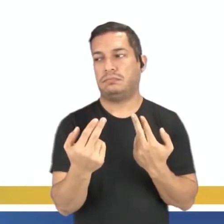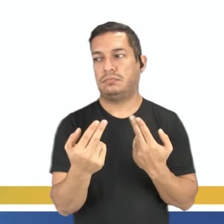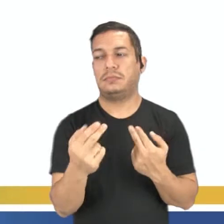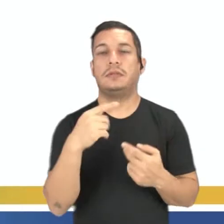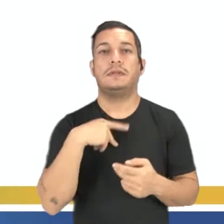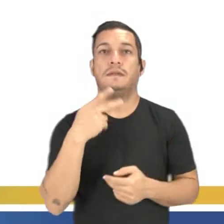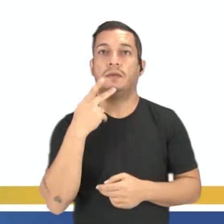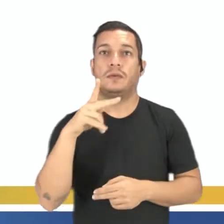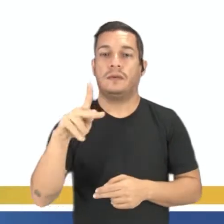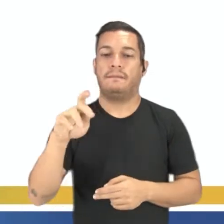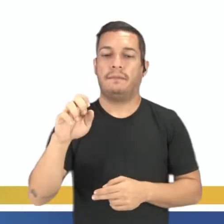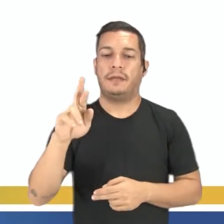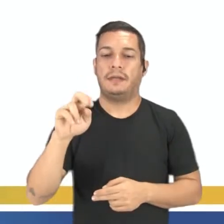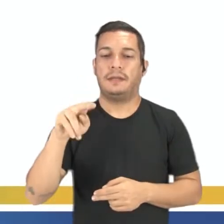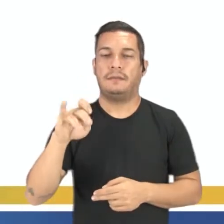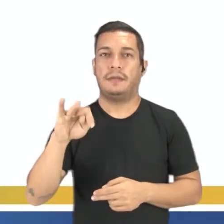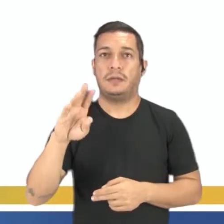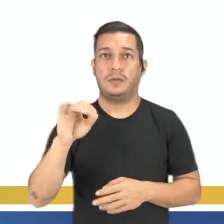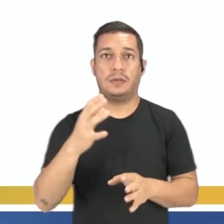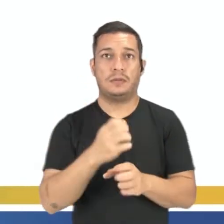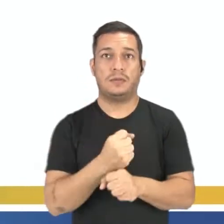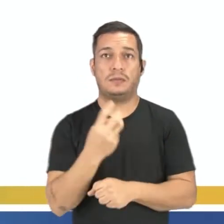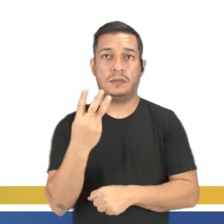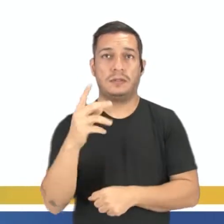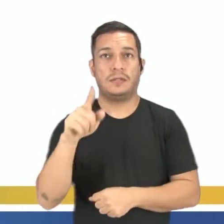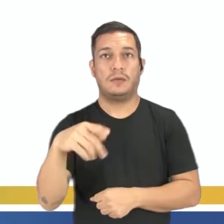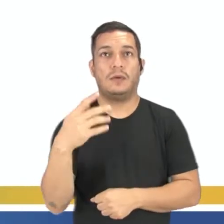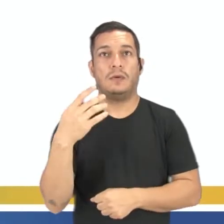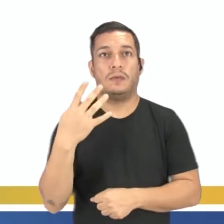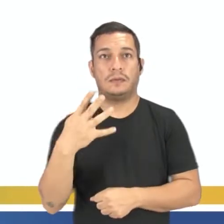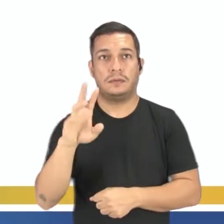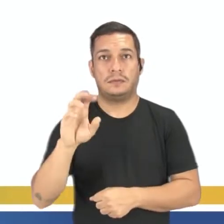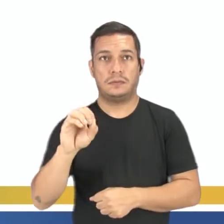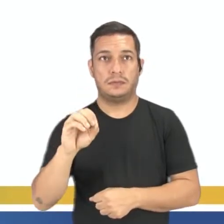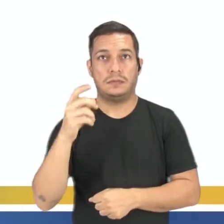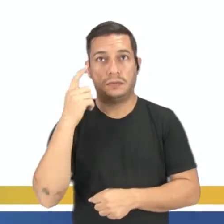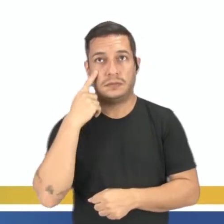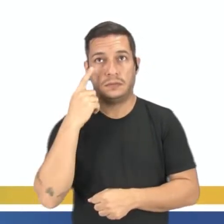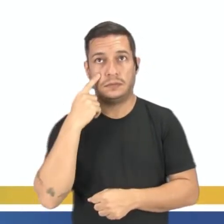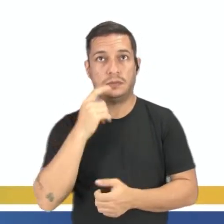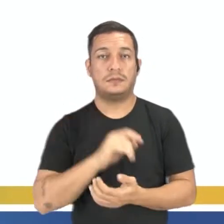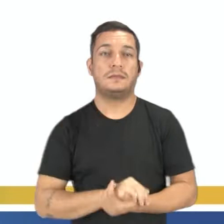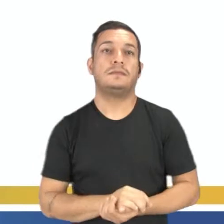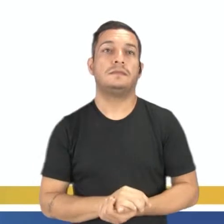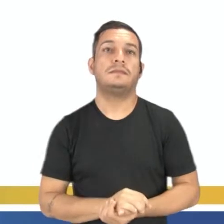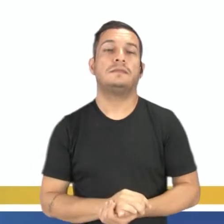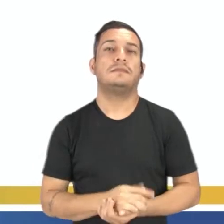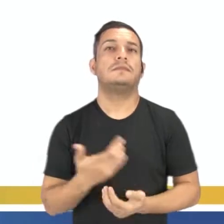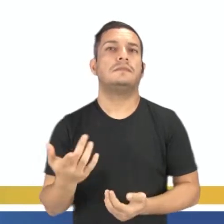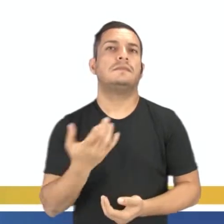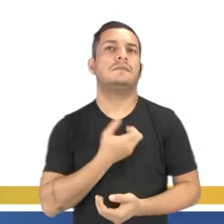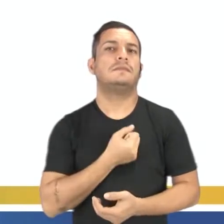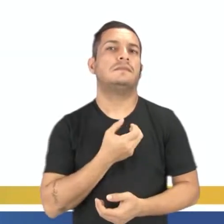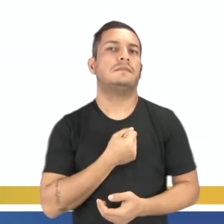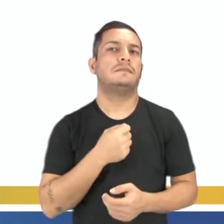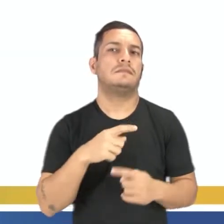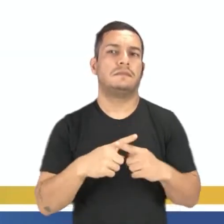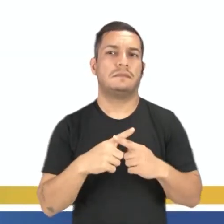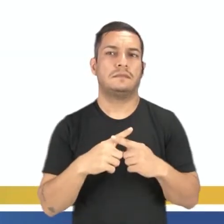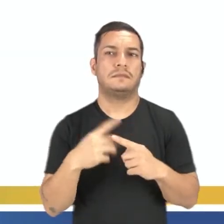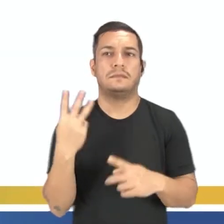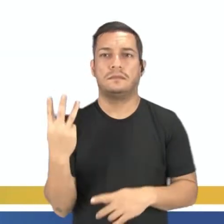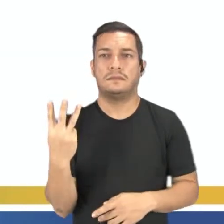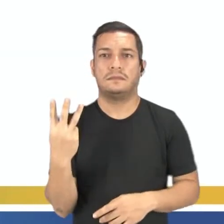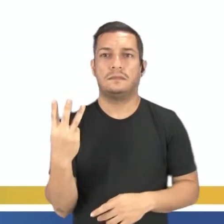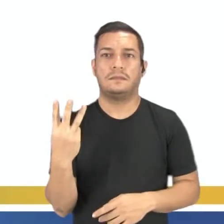disse que o perímetro, que é a soma desses três lados, é igual a 150. Então eu te pergunto, poxa, que número que multiplicando